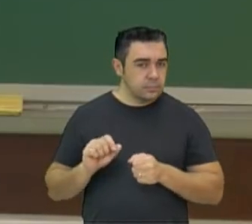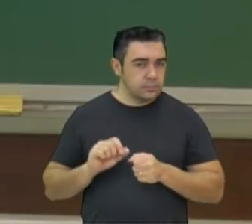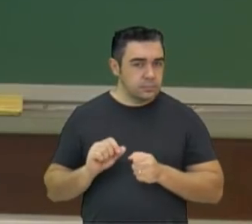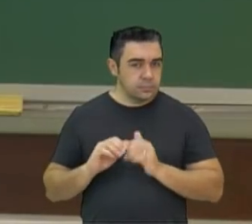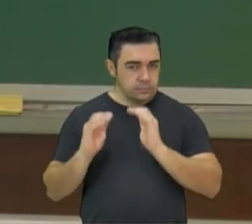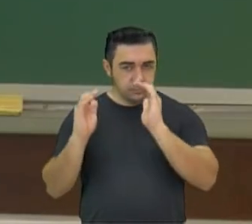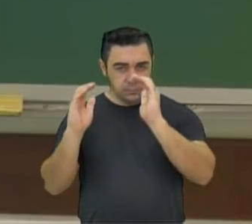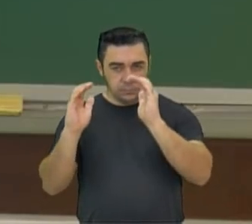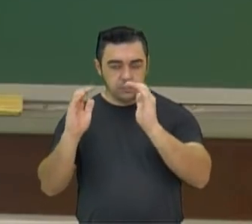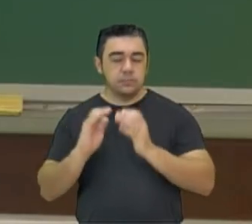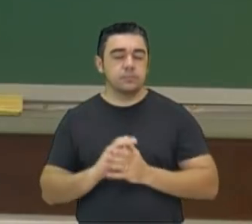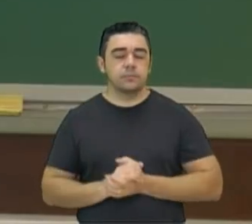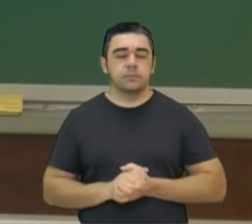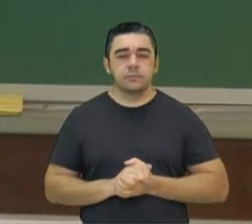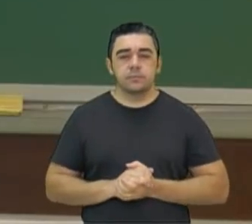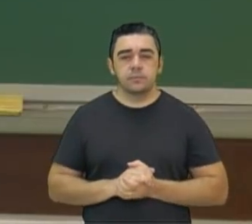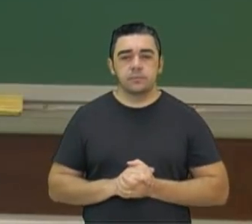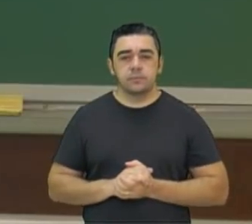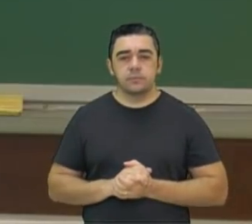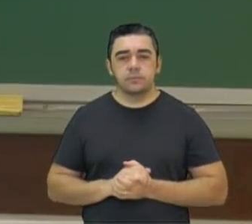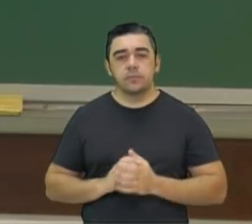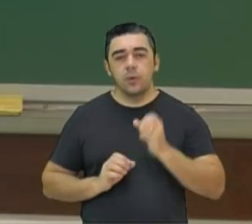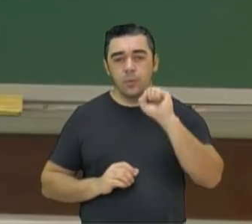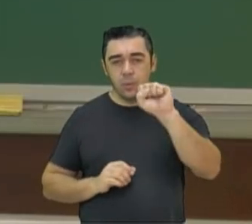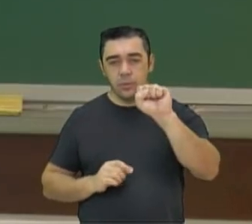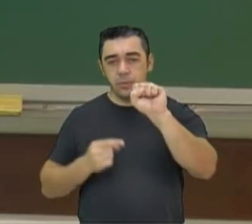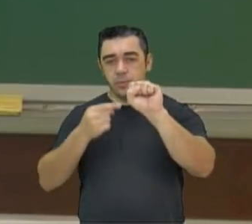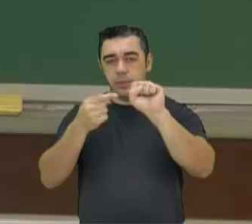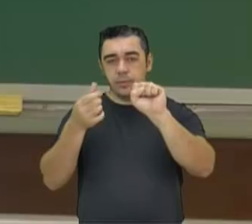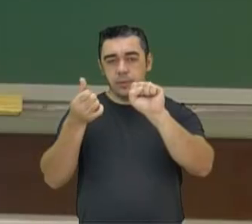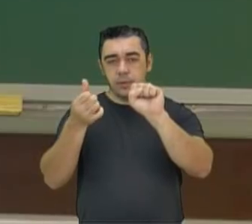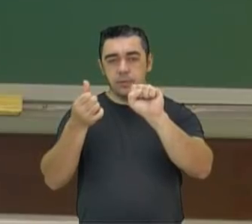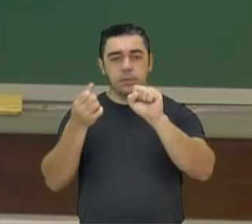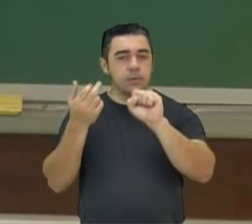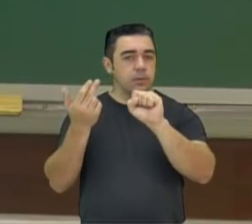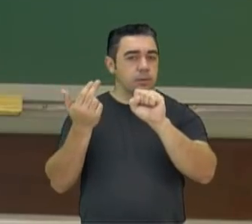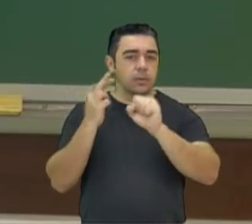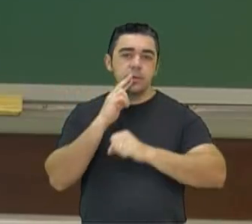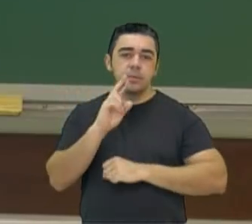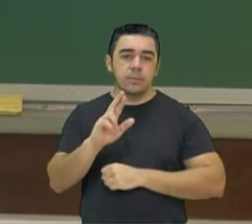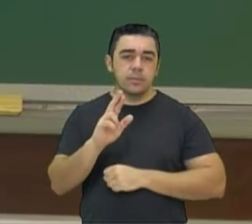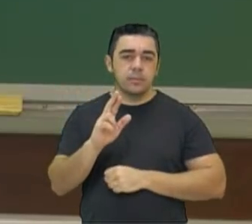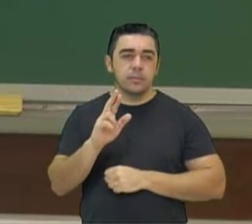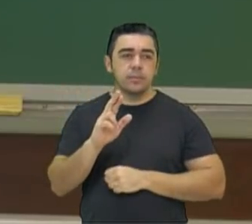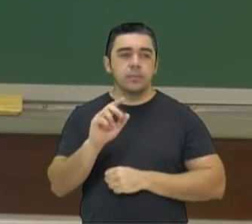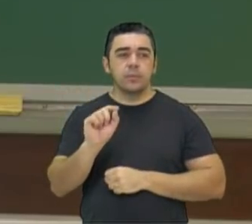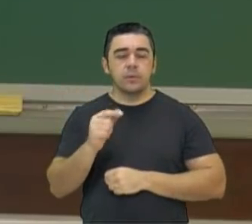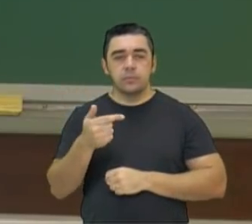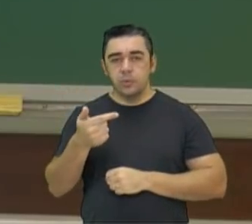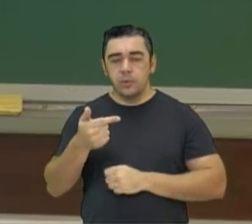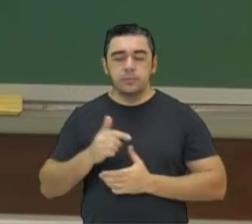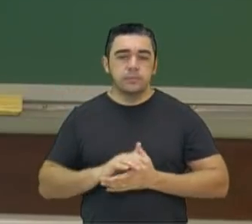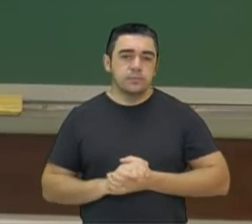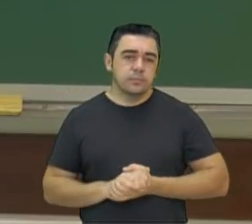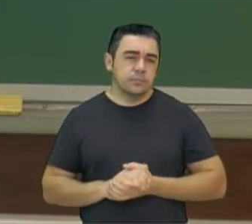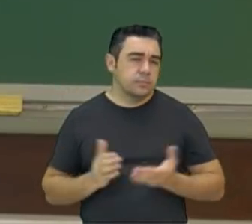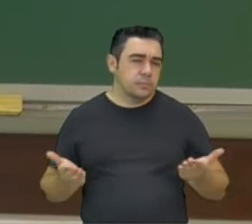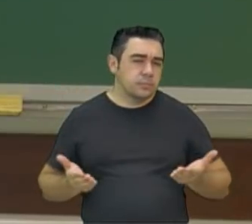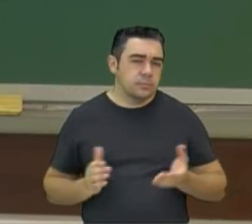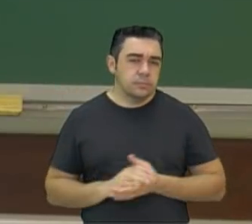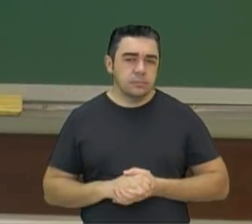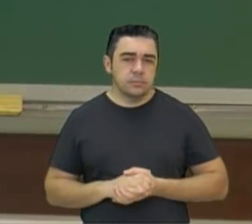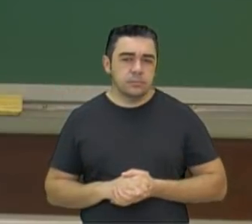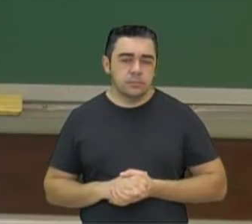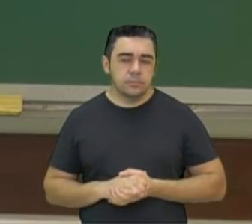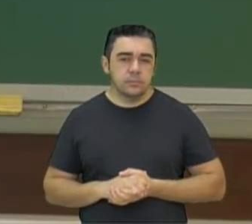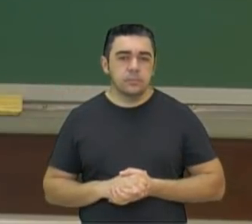entre parênteses, né? Então, temos que 8 menos 6 é igual a 2. E agora,